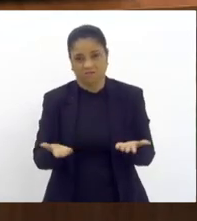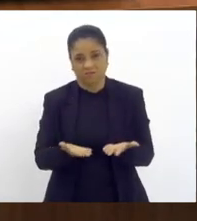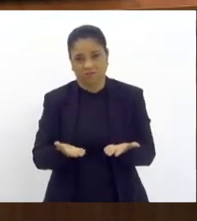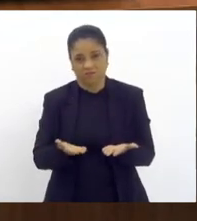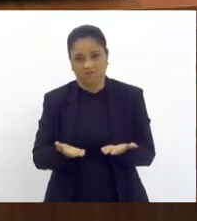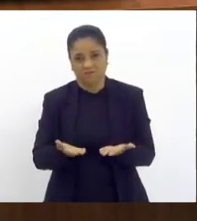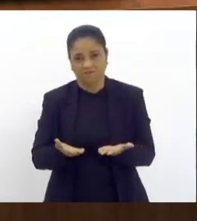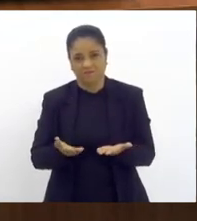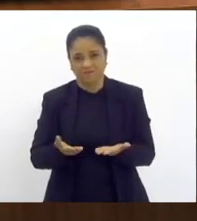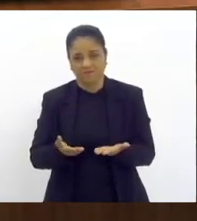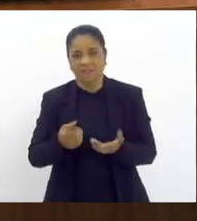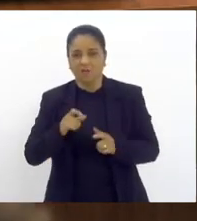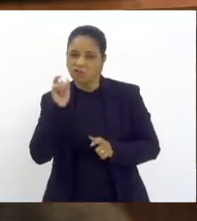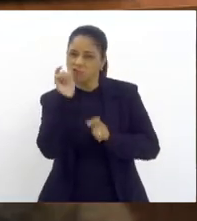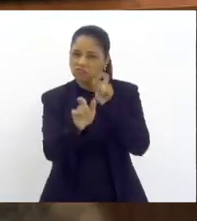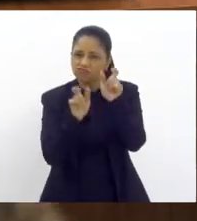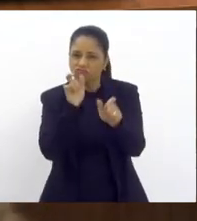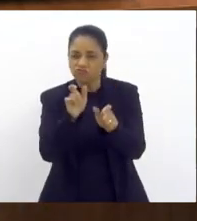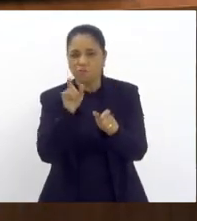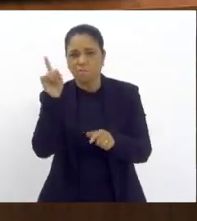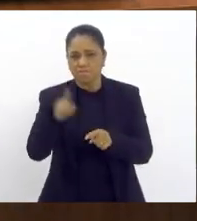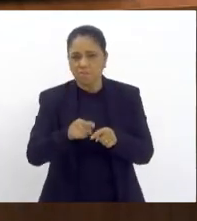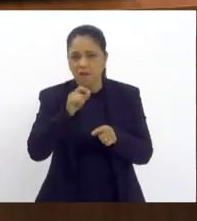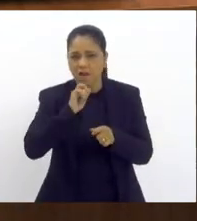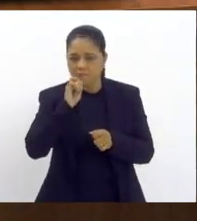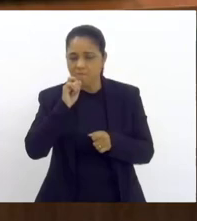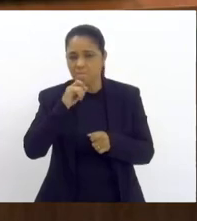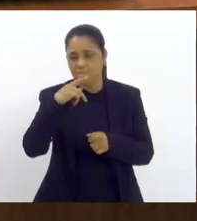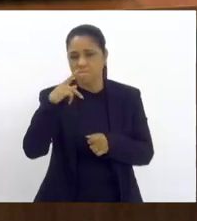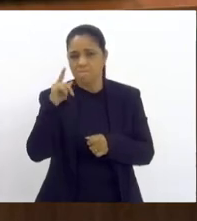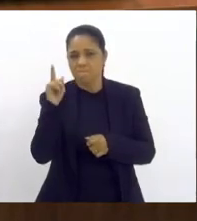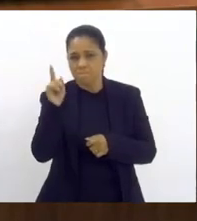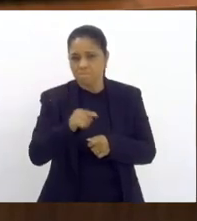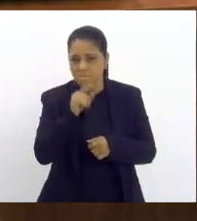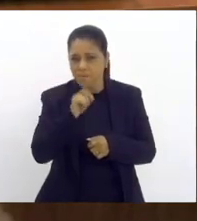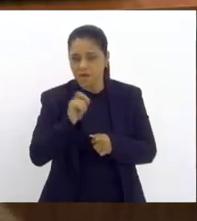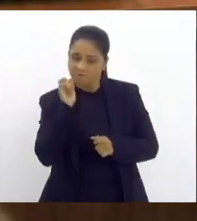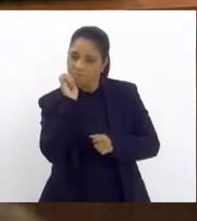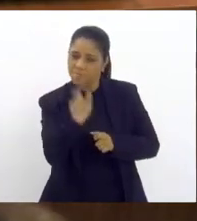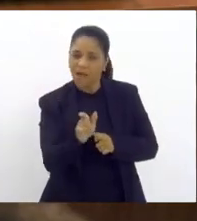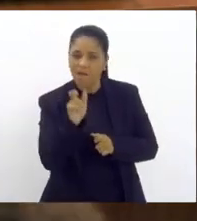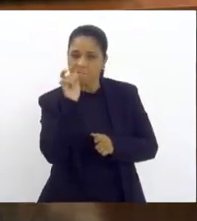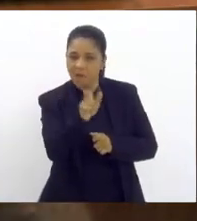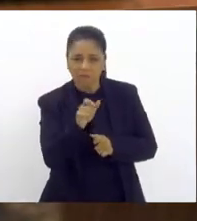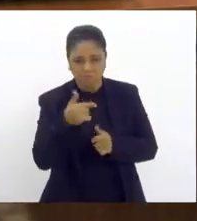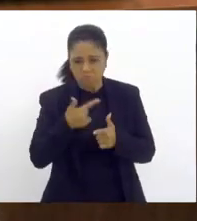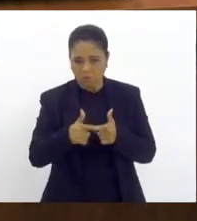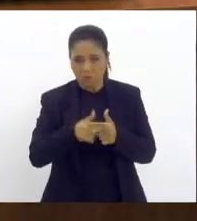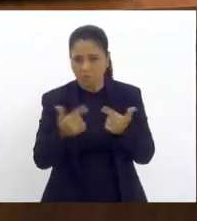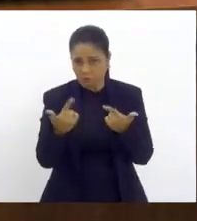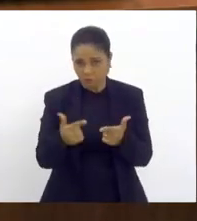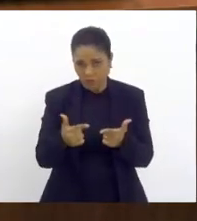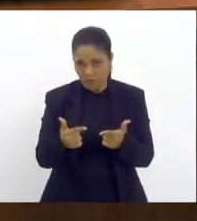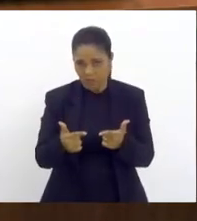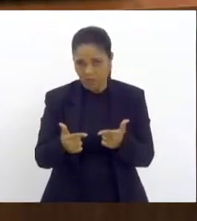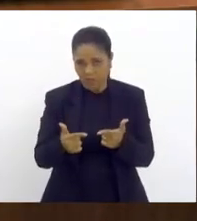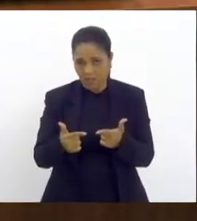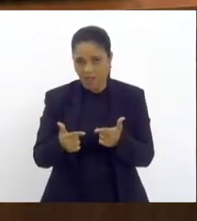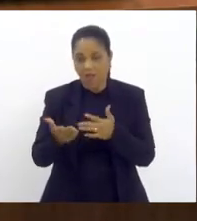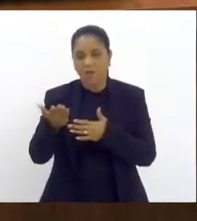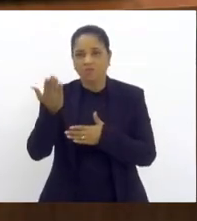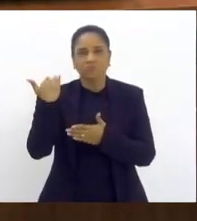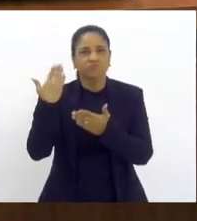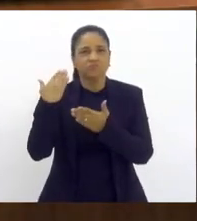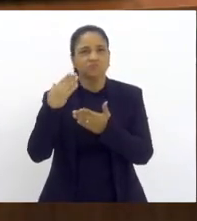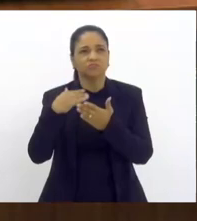de fazer bravata, xingar, ofender, caluniar, difamar, não tem problema. Na discussão que travamos aqui, há dias atrás, tanto